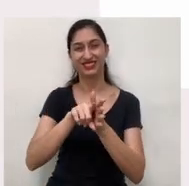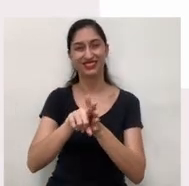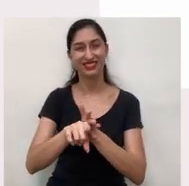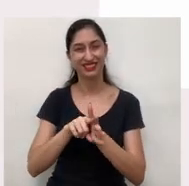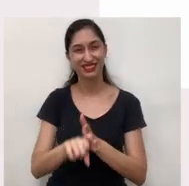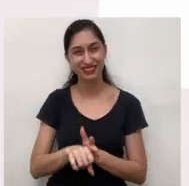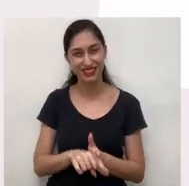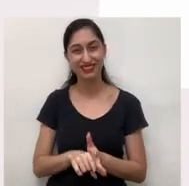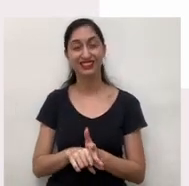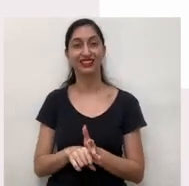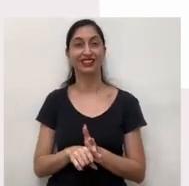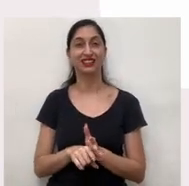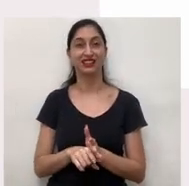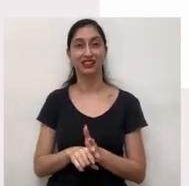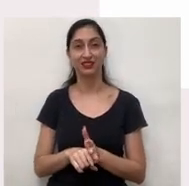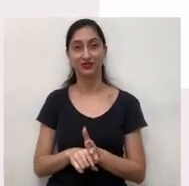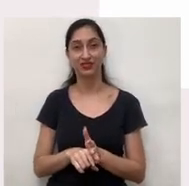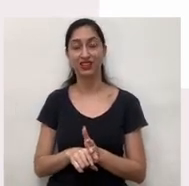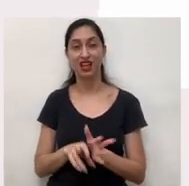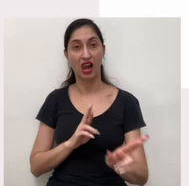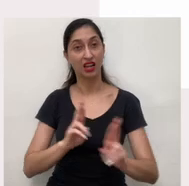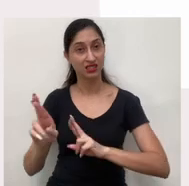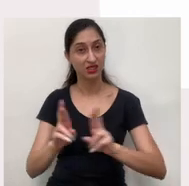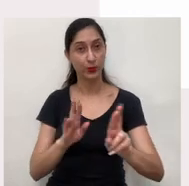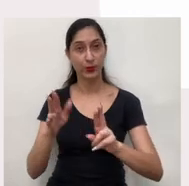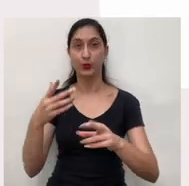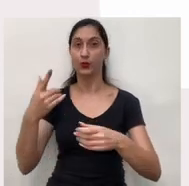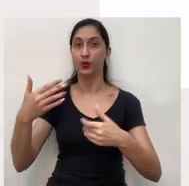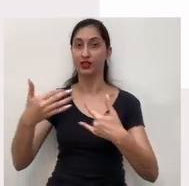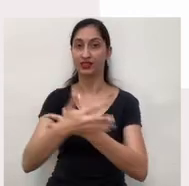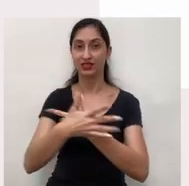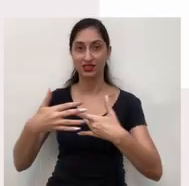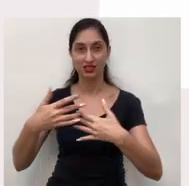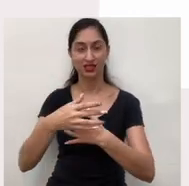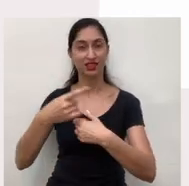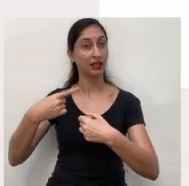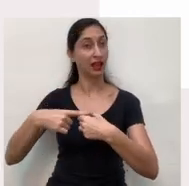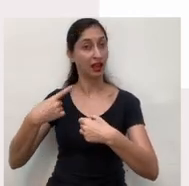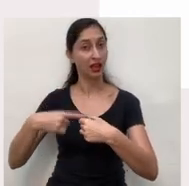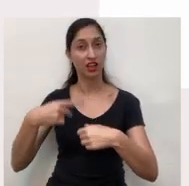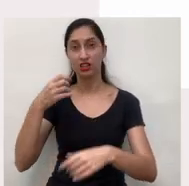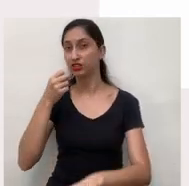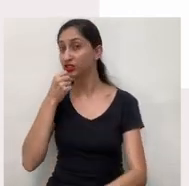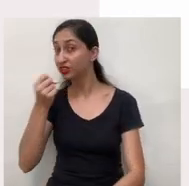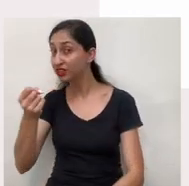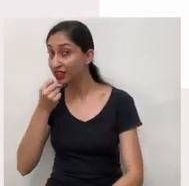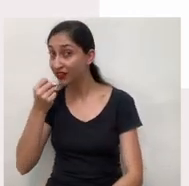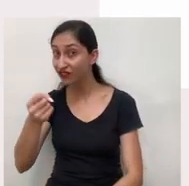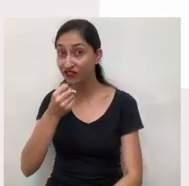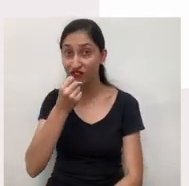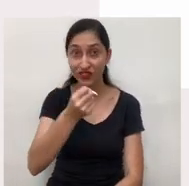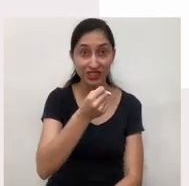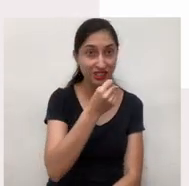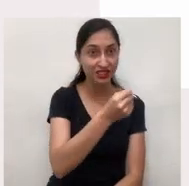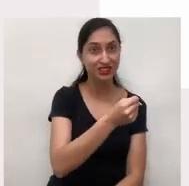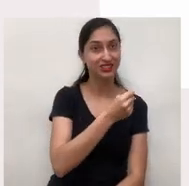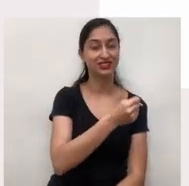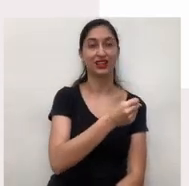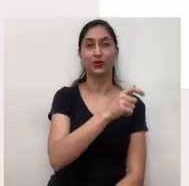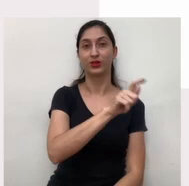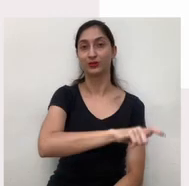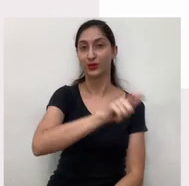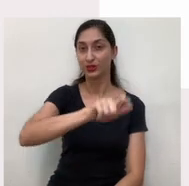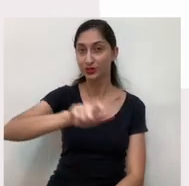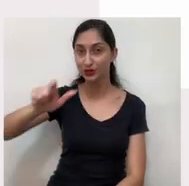de pesquisadoras com a cidade, né, e essas entrevistas que foram feitas, então há um exercício, né,